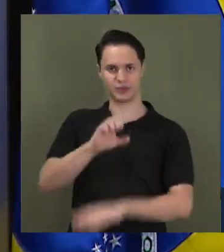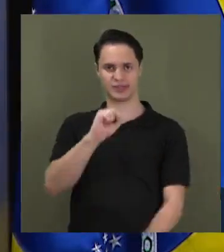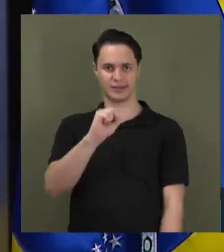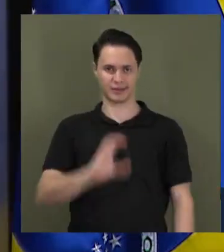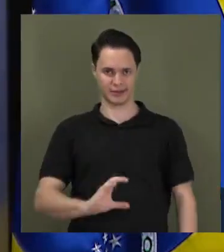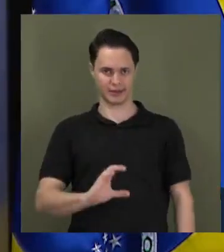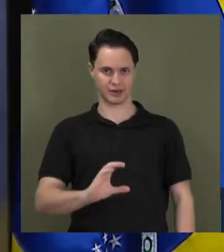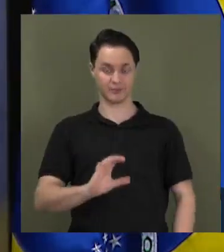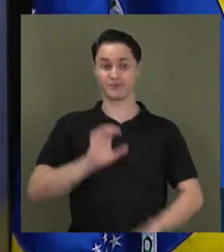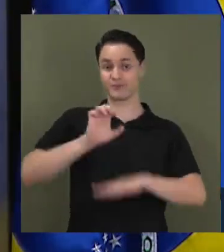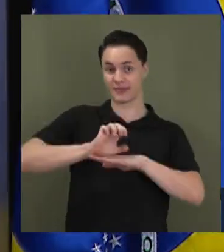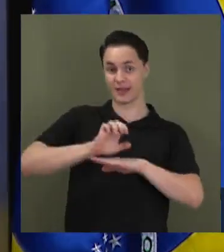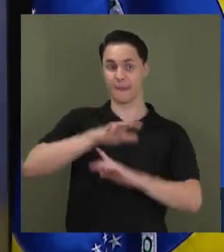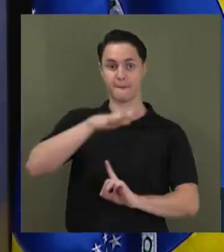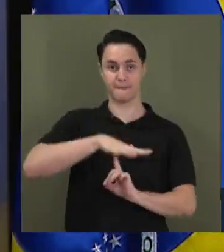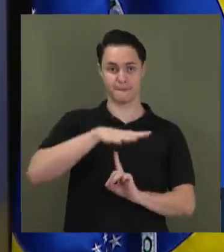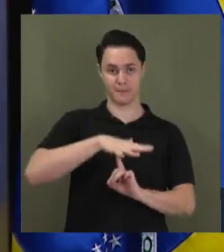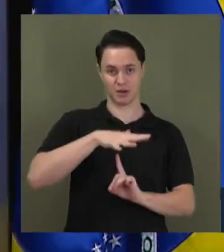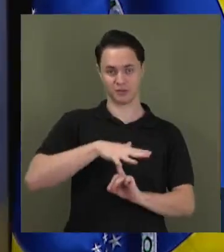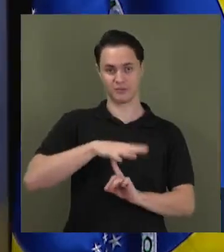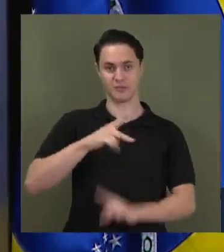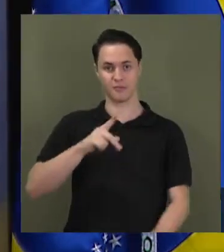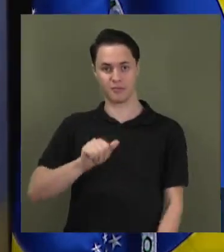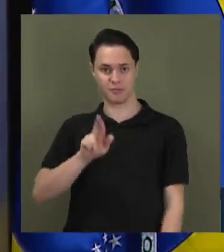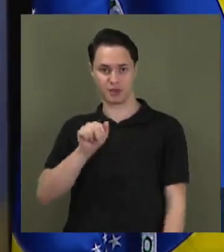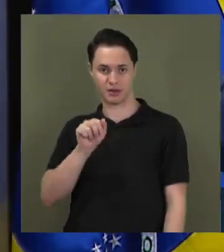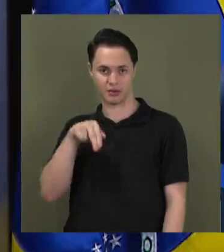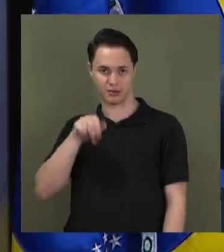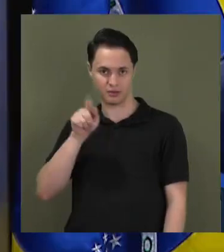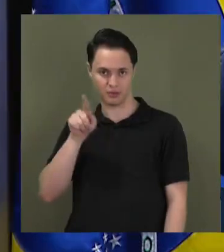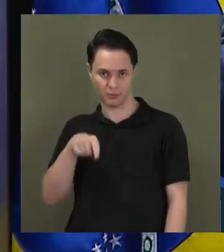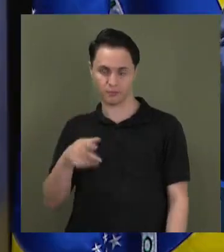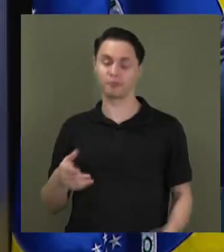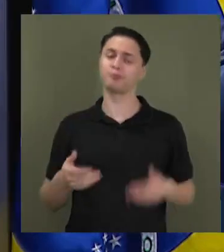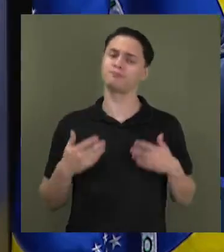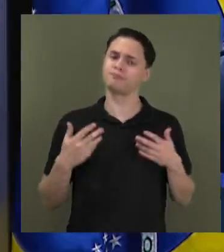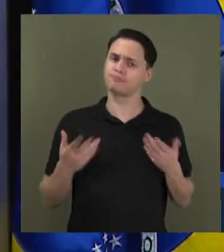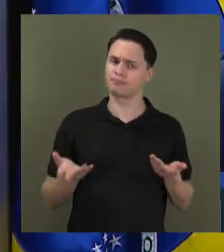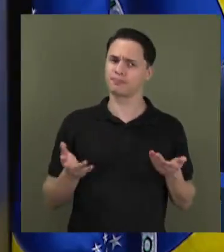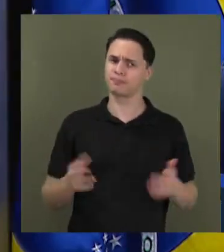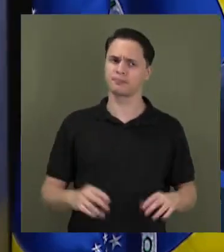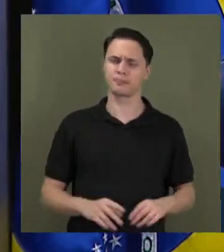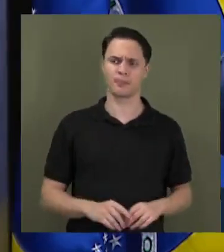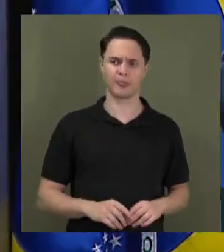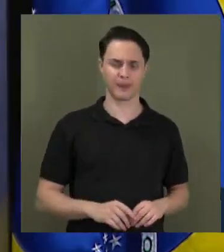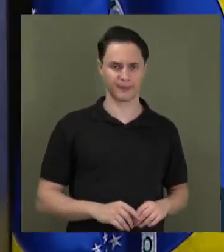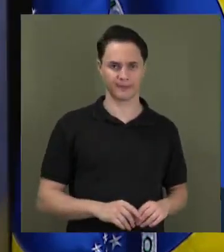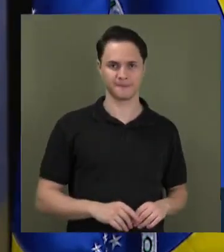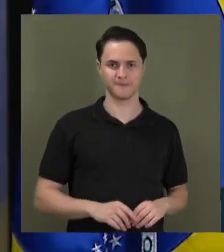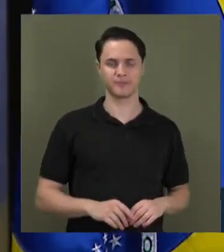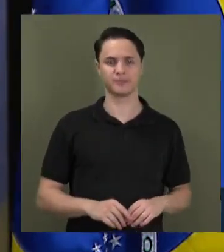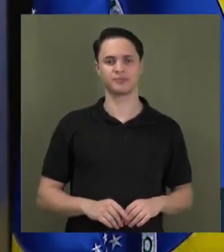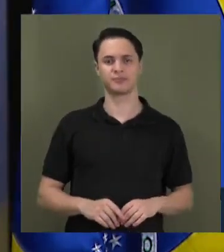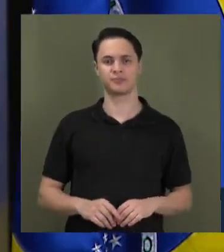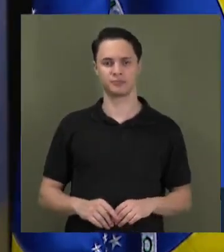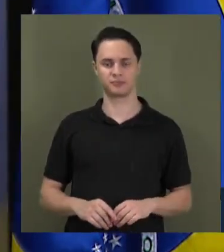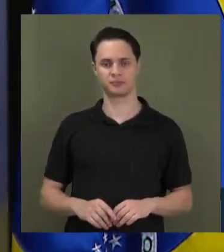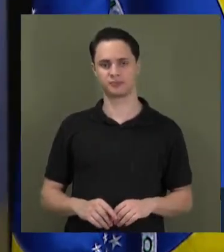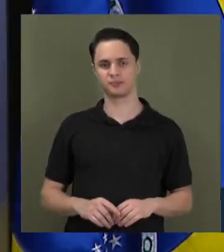e especialmente do Paraná. Olha, a gente tem percebido